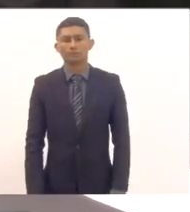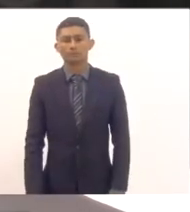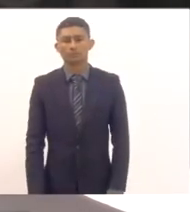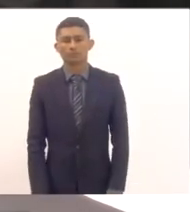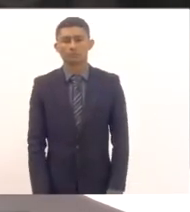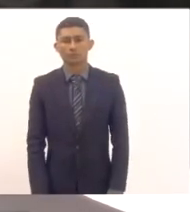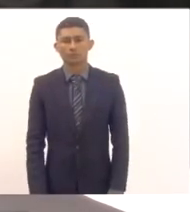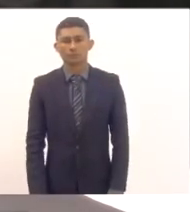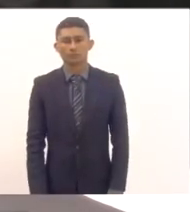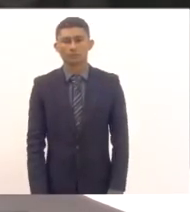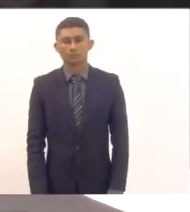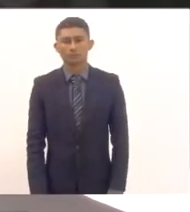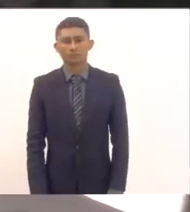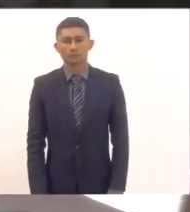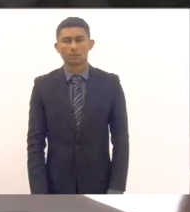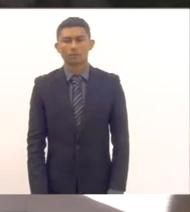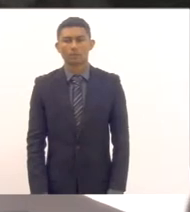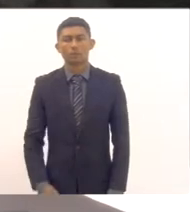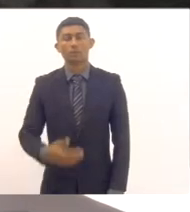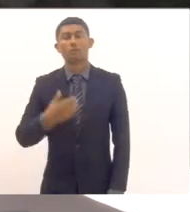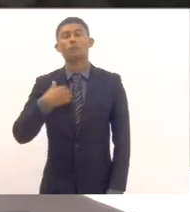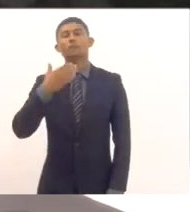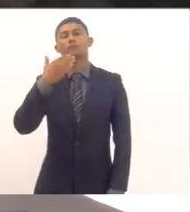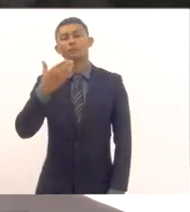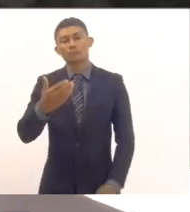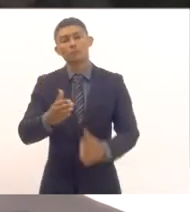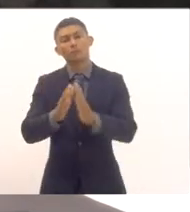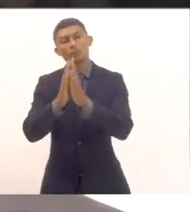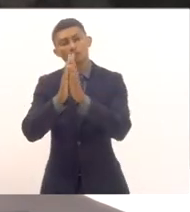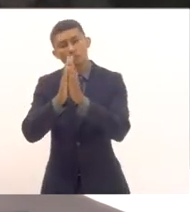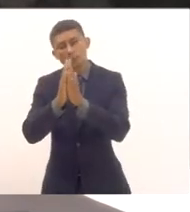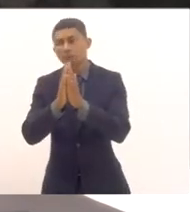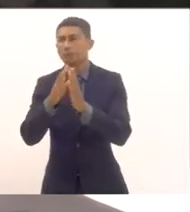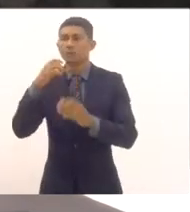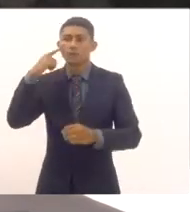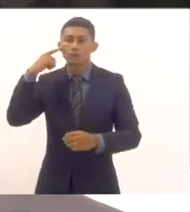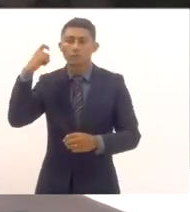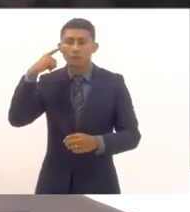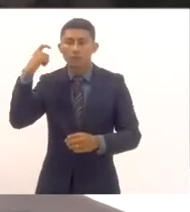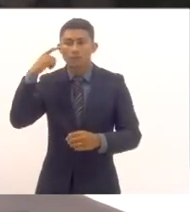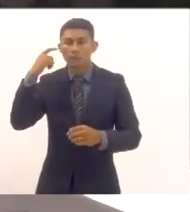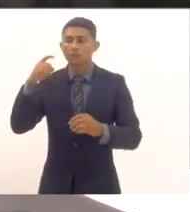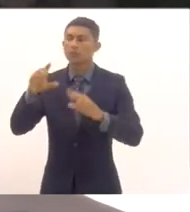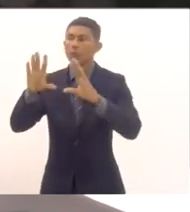vou pedir para o André por gentileza fechar o som